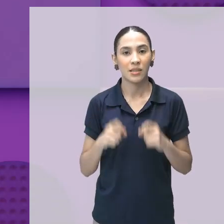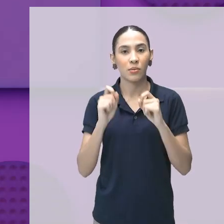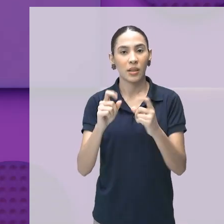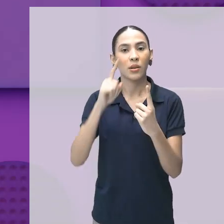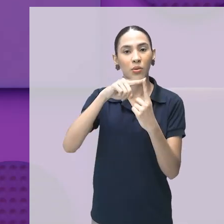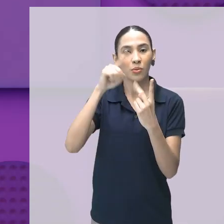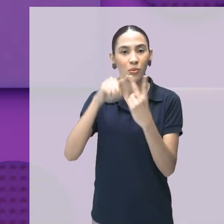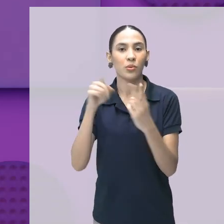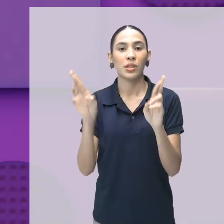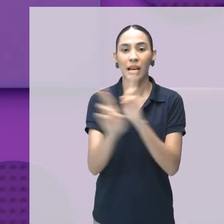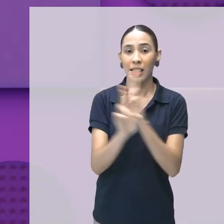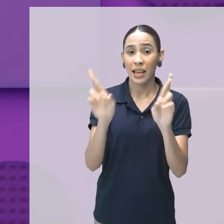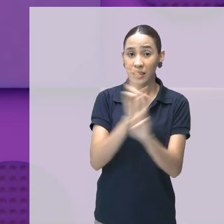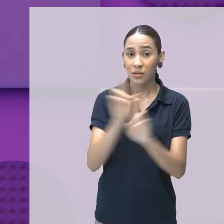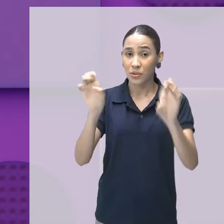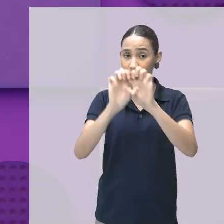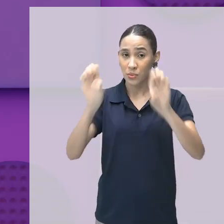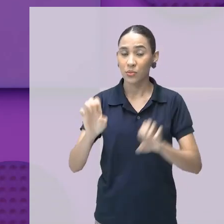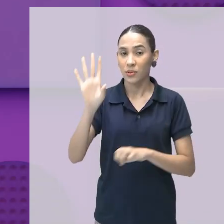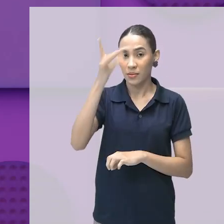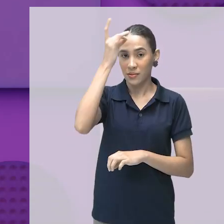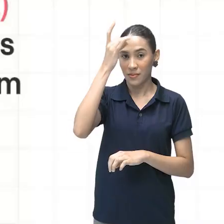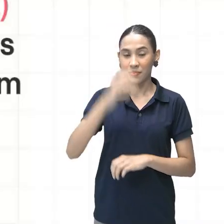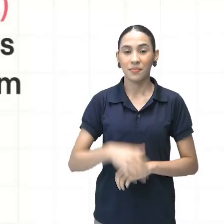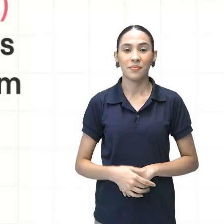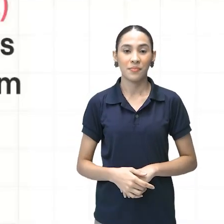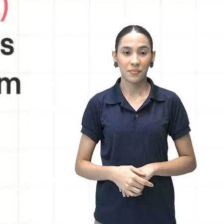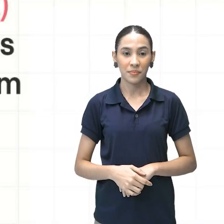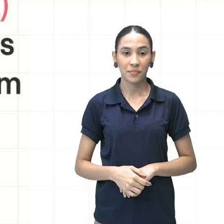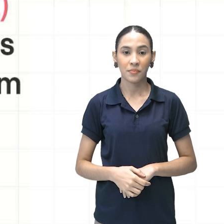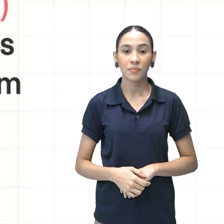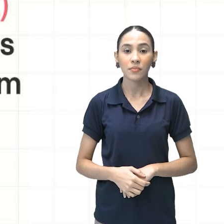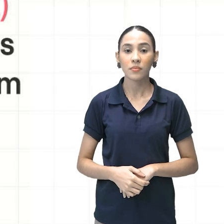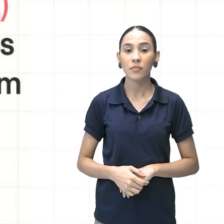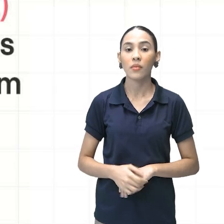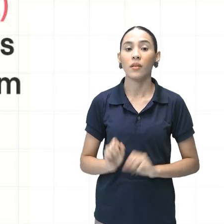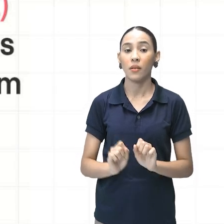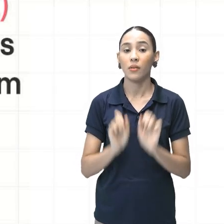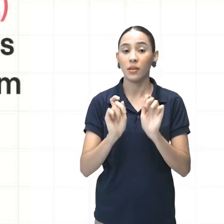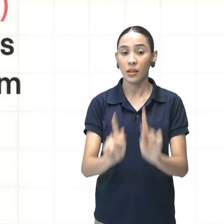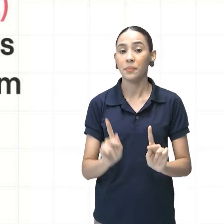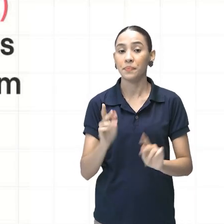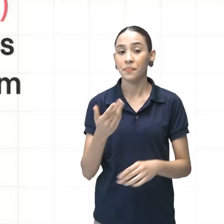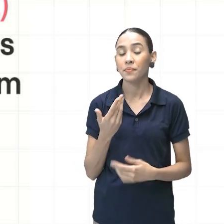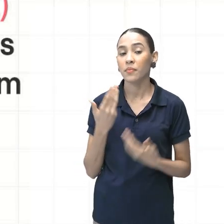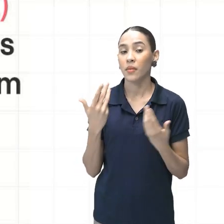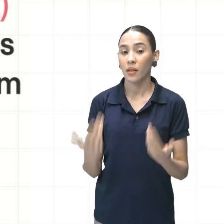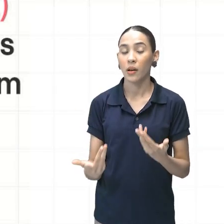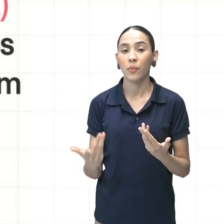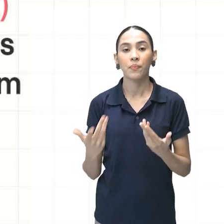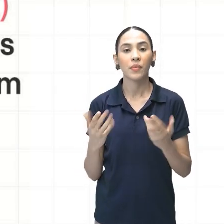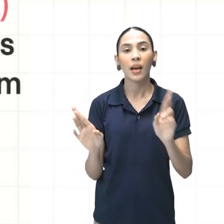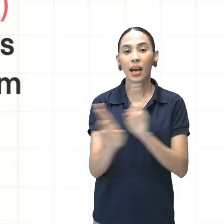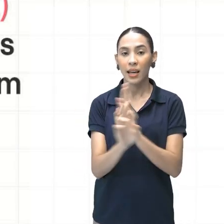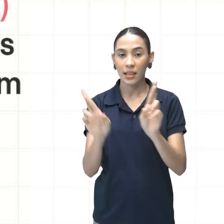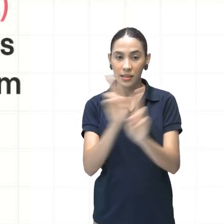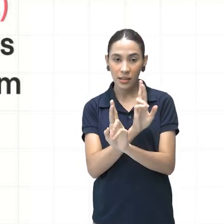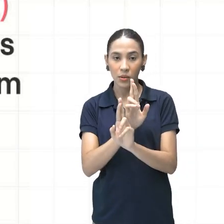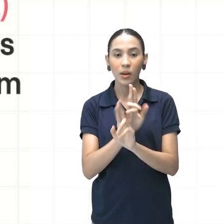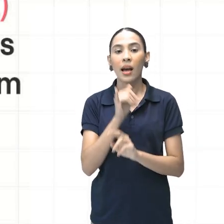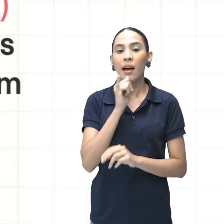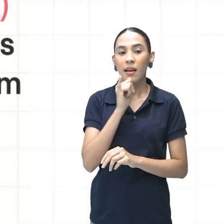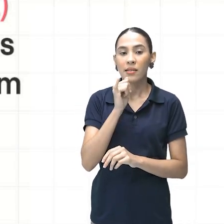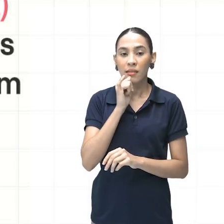duas relaçõezinhas na cabeça. E acompanhe comigo na tela. Muito bem. Então, nós vamos relacionar